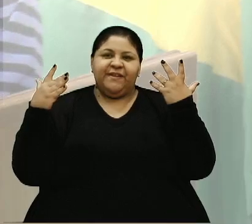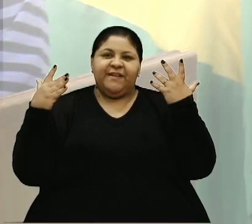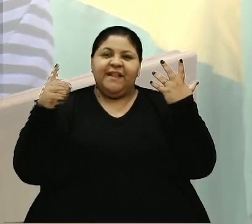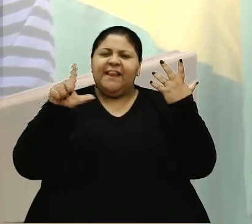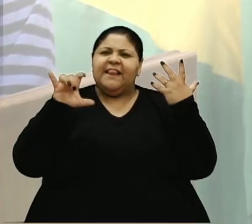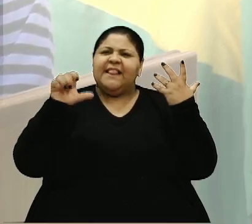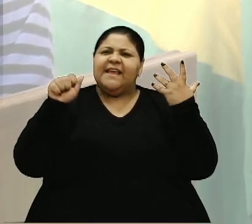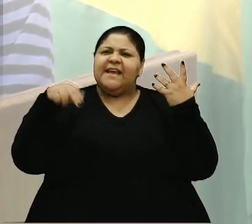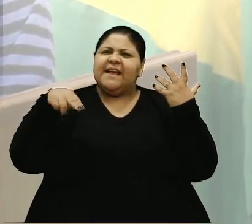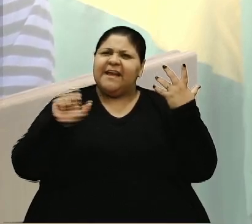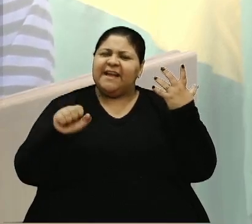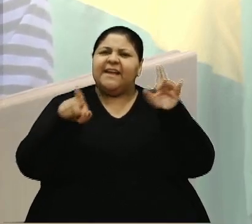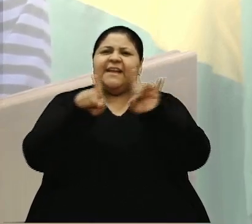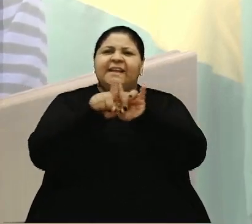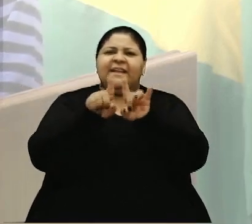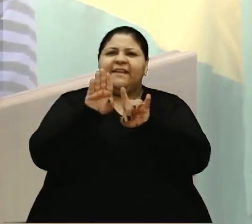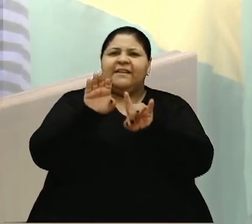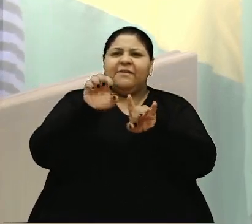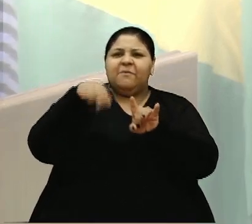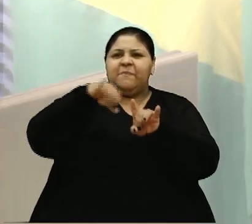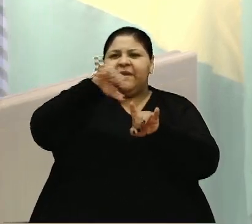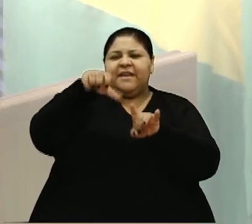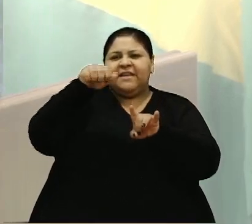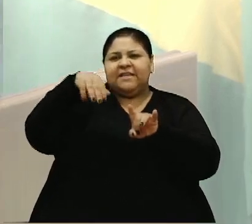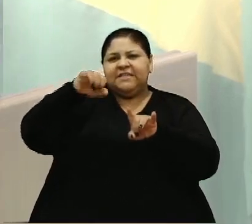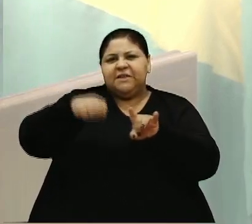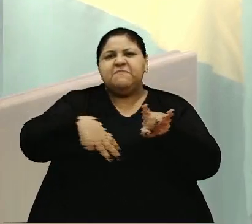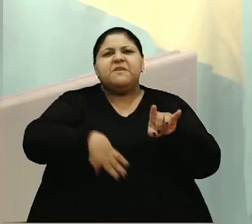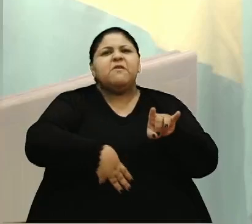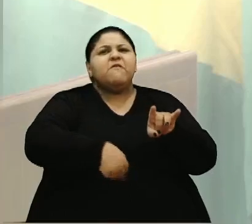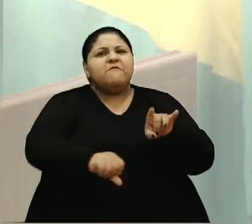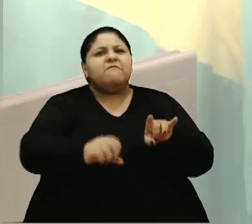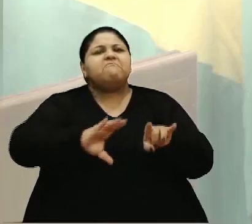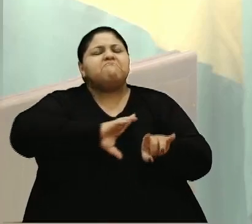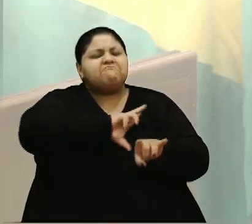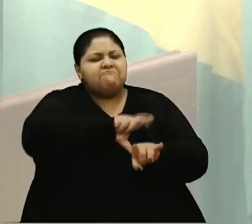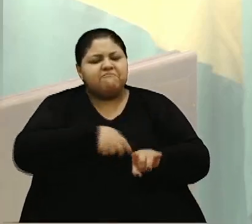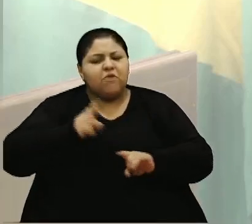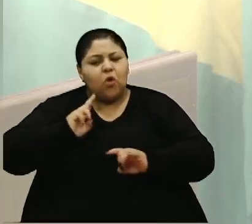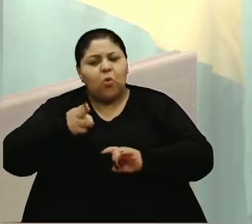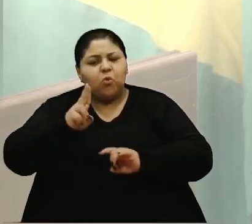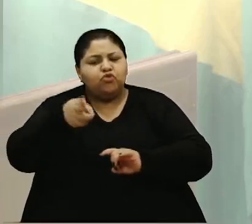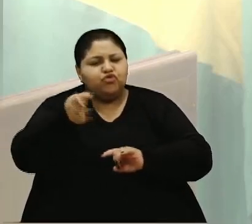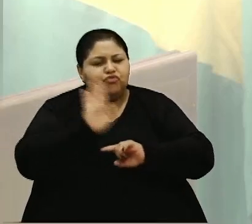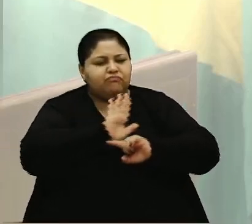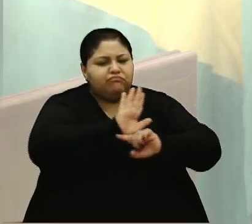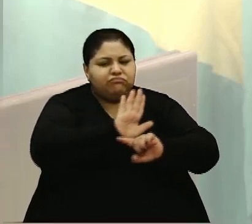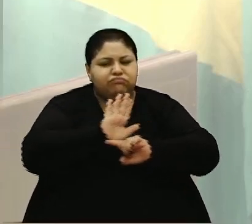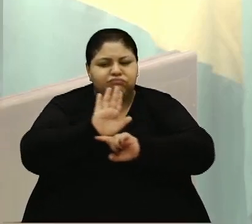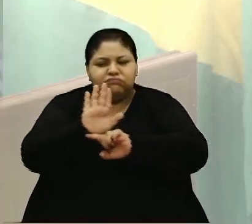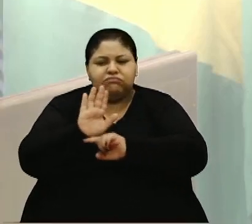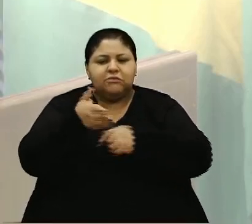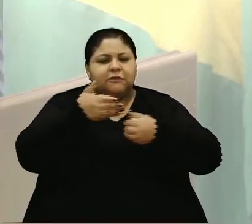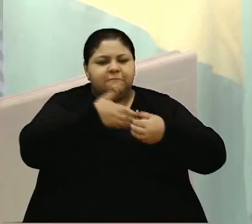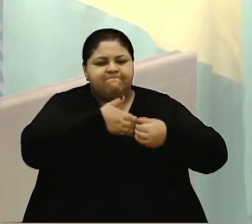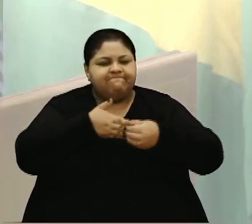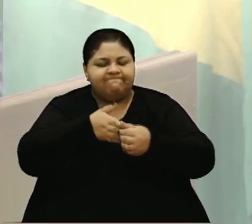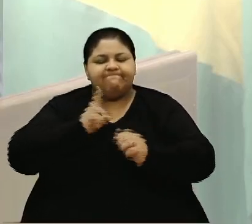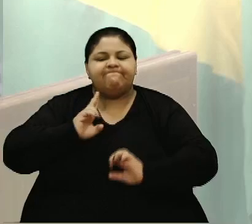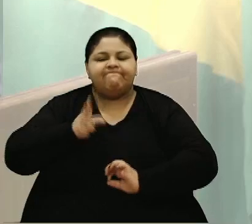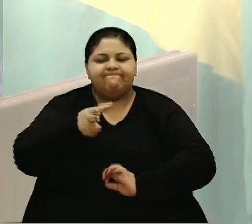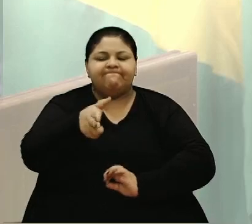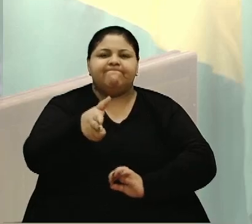né? E também o Benjamin, seu filho, que lhe amo muito. Continue assim, nos auxiliando, nos orientando, sempre da